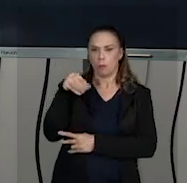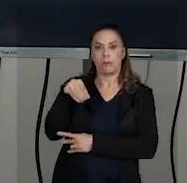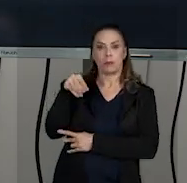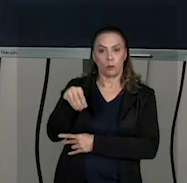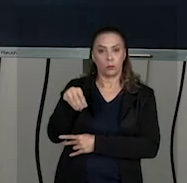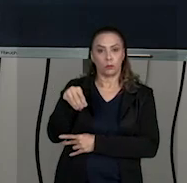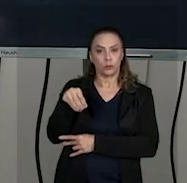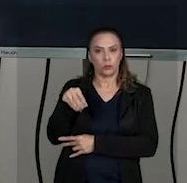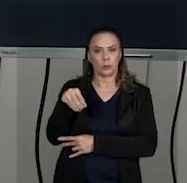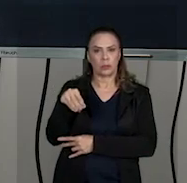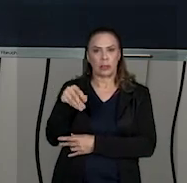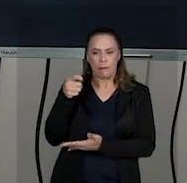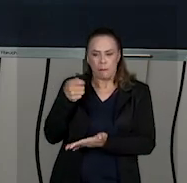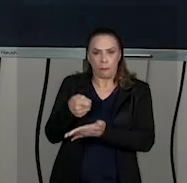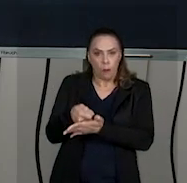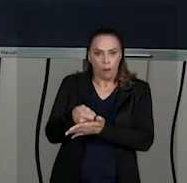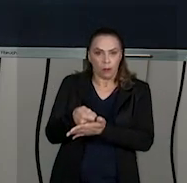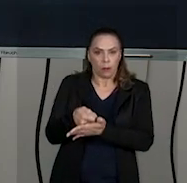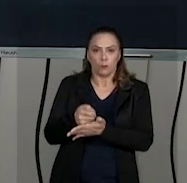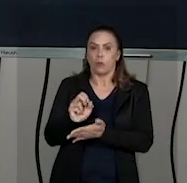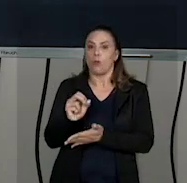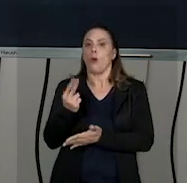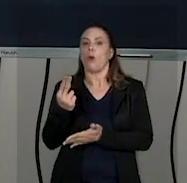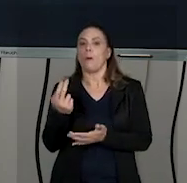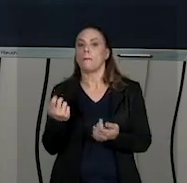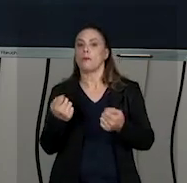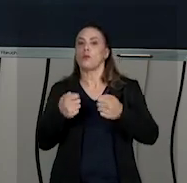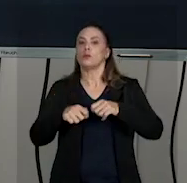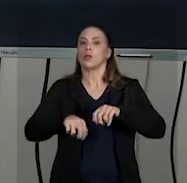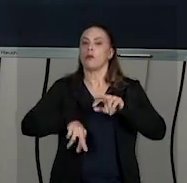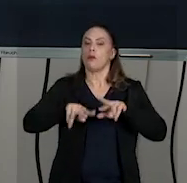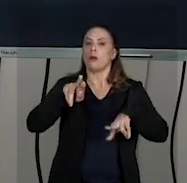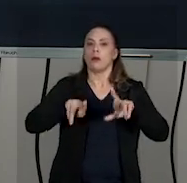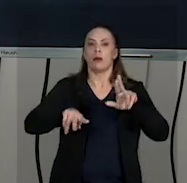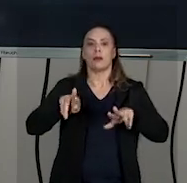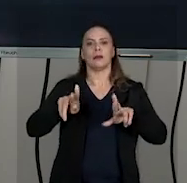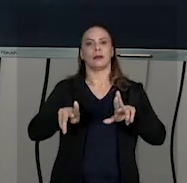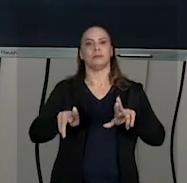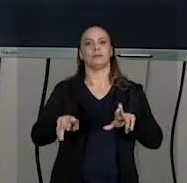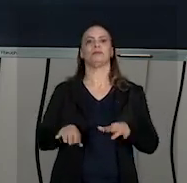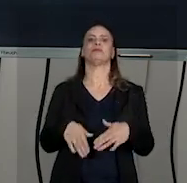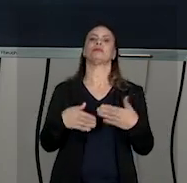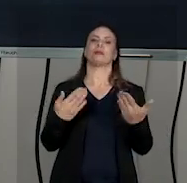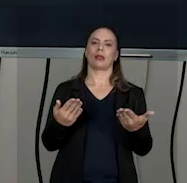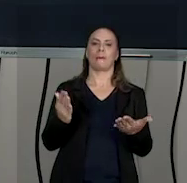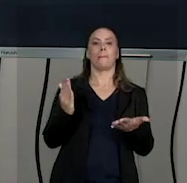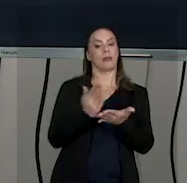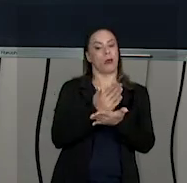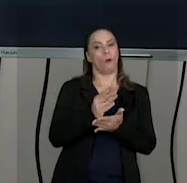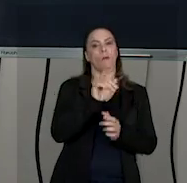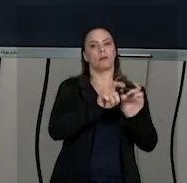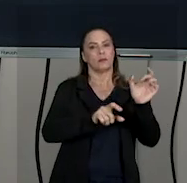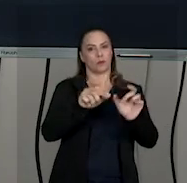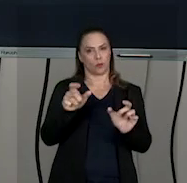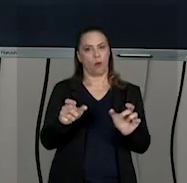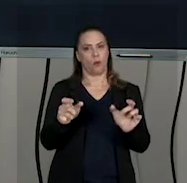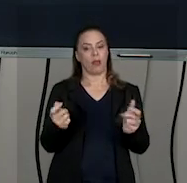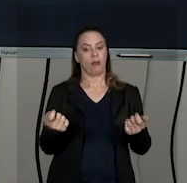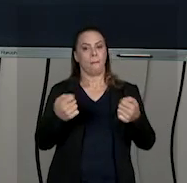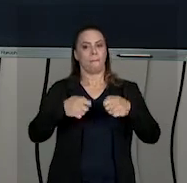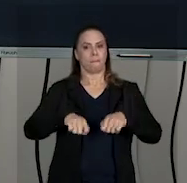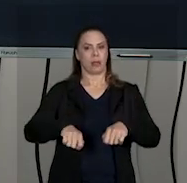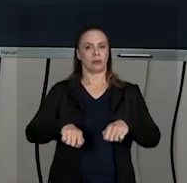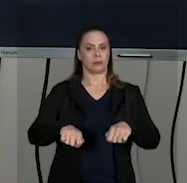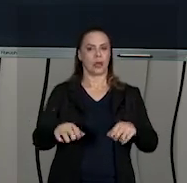é algo que a gente consegue flexibilizar? Bom, tem pessoas que têm capacidade, né, pulmonar maior. Então,